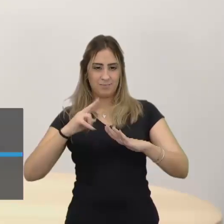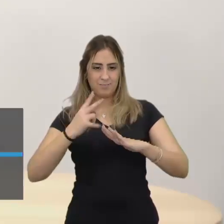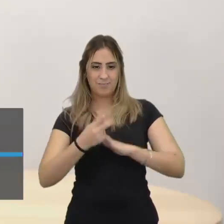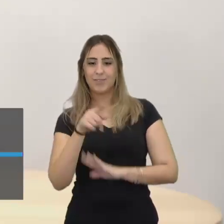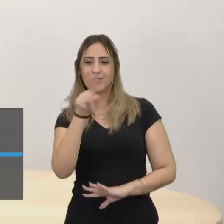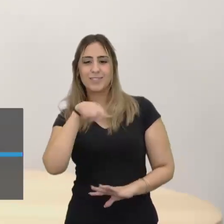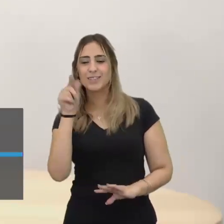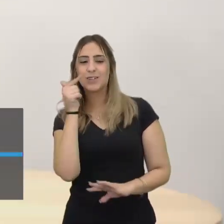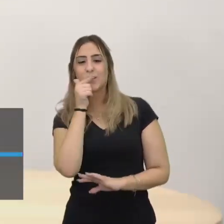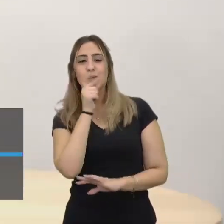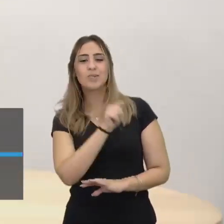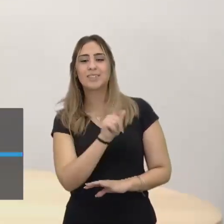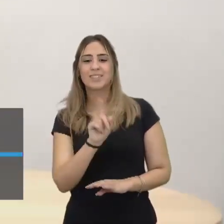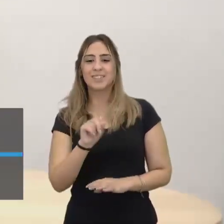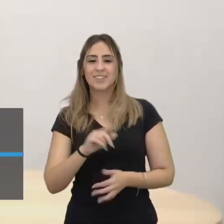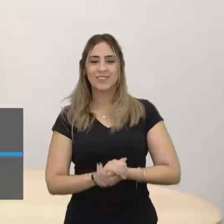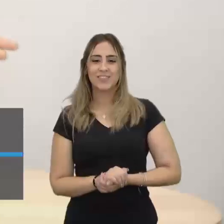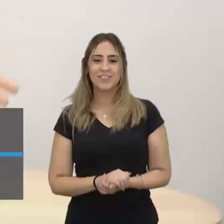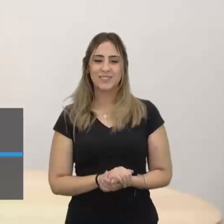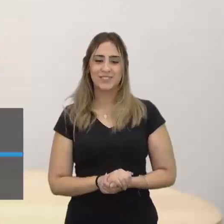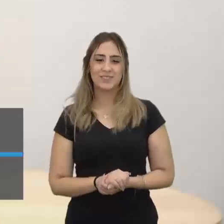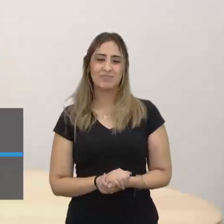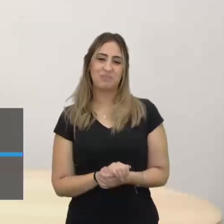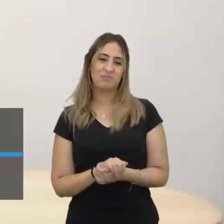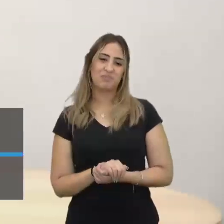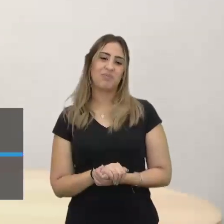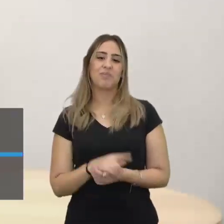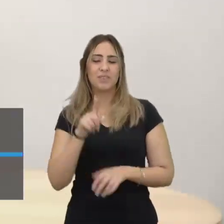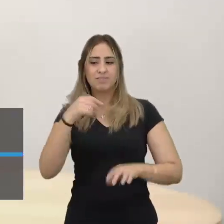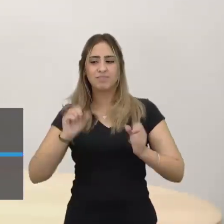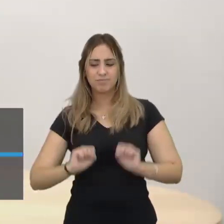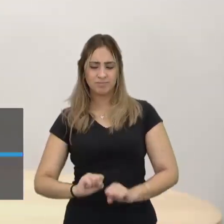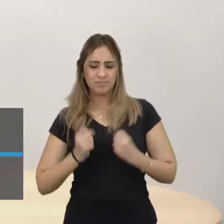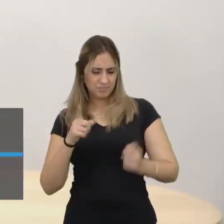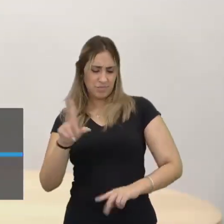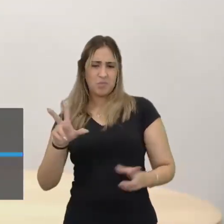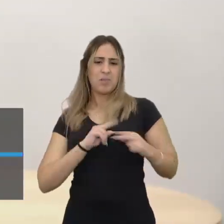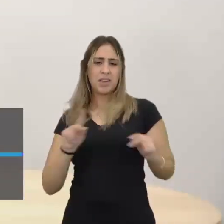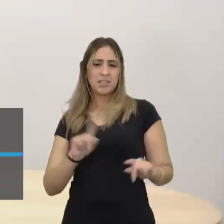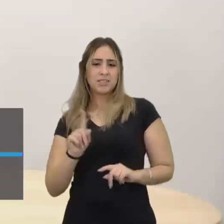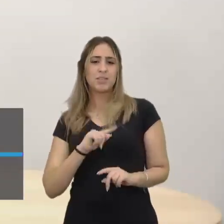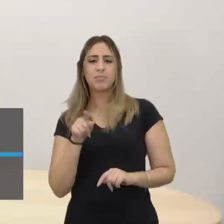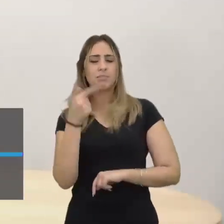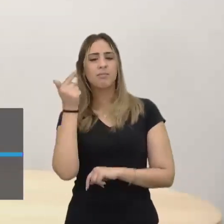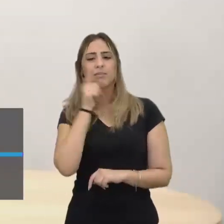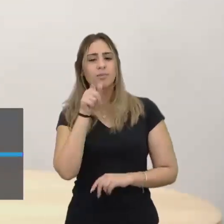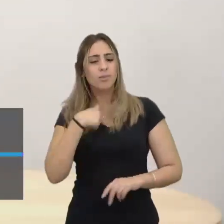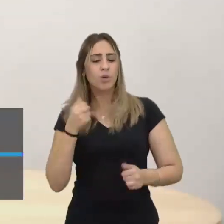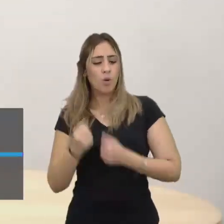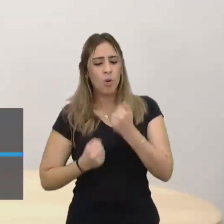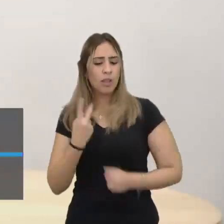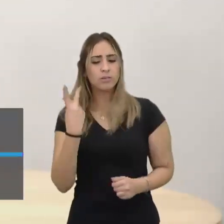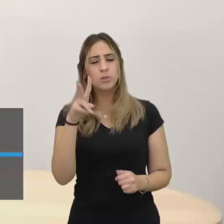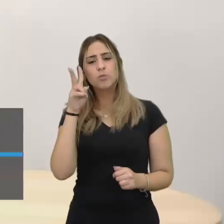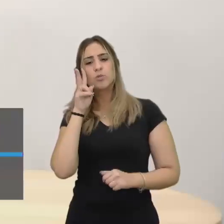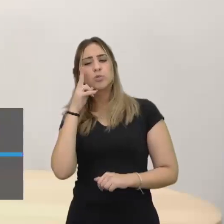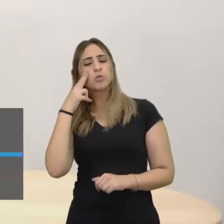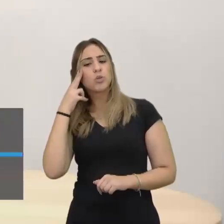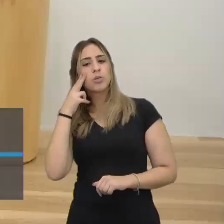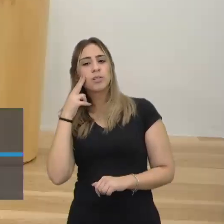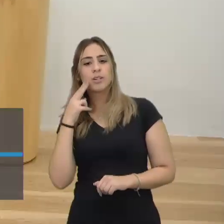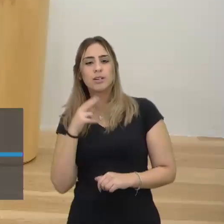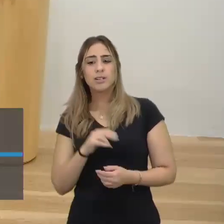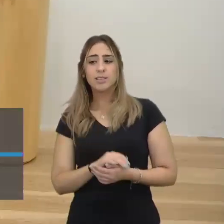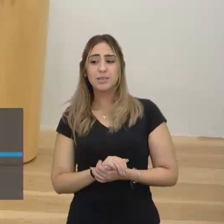não conseguiu Porque você não se esforçou. Não, tem que se esforçar mais. Pois Vamos lá, corra atrás dos seus sonhos. Seja o seu próprio